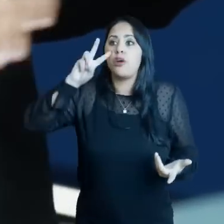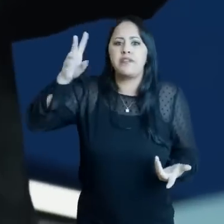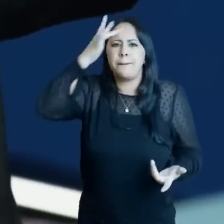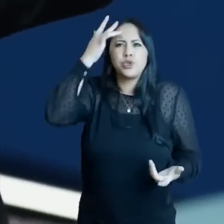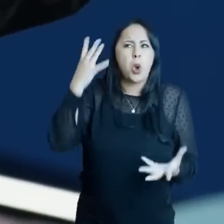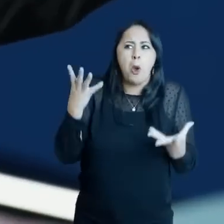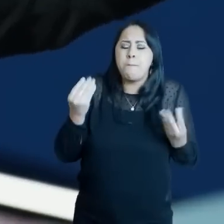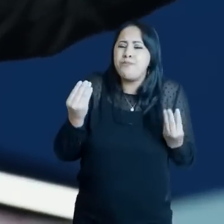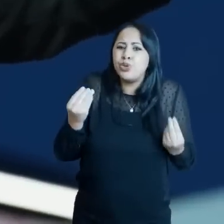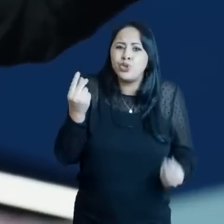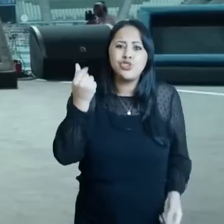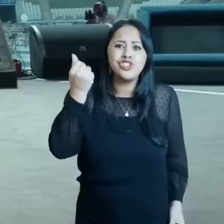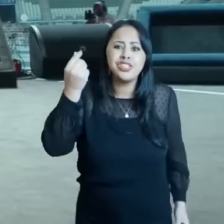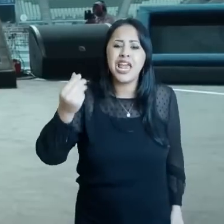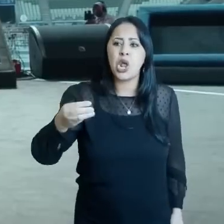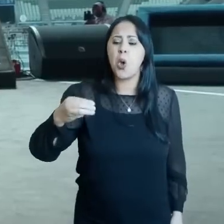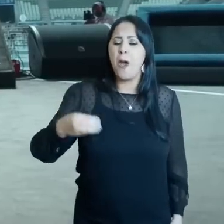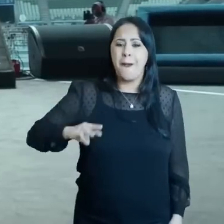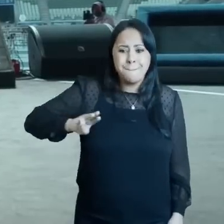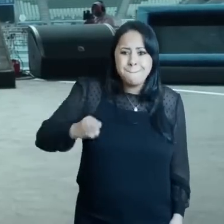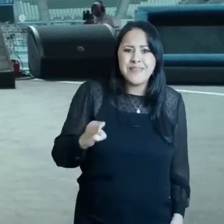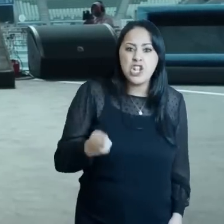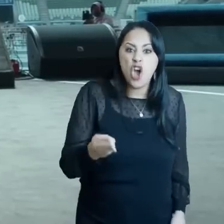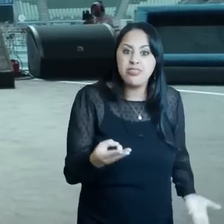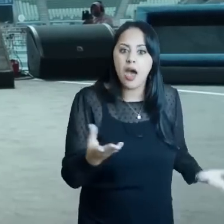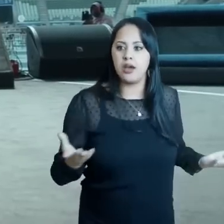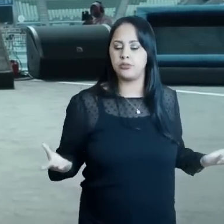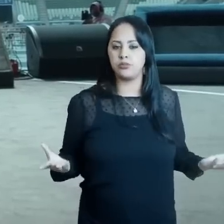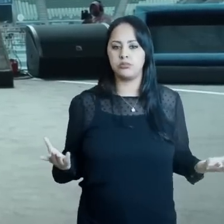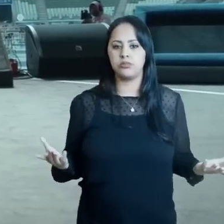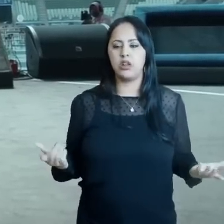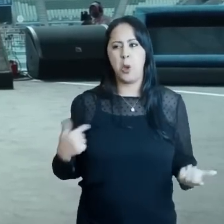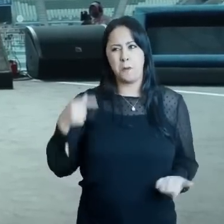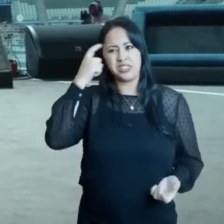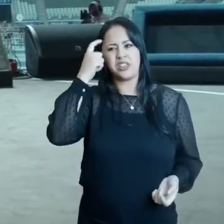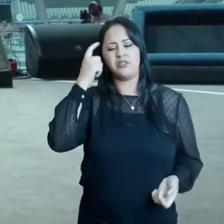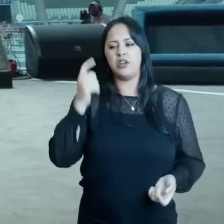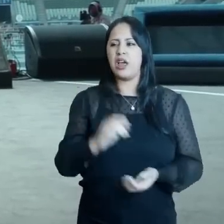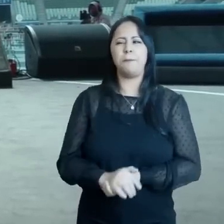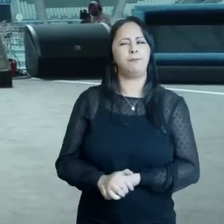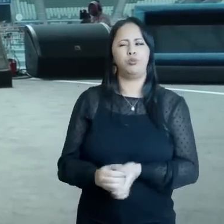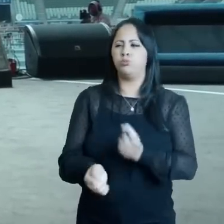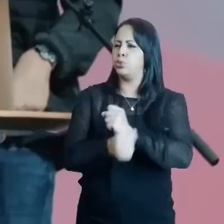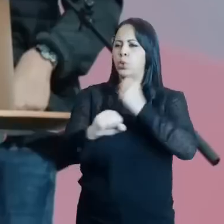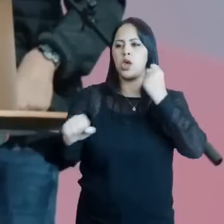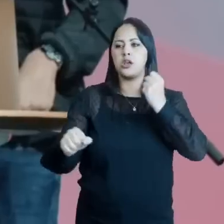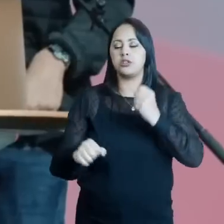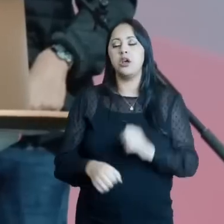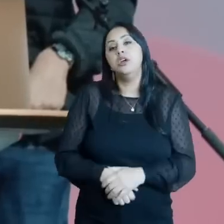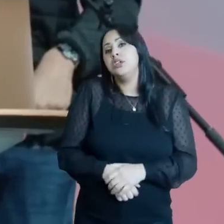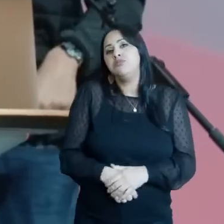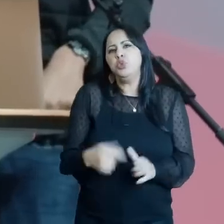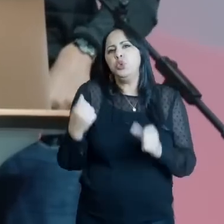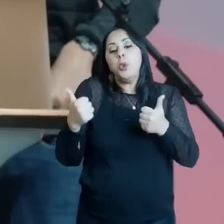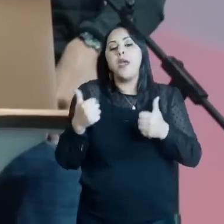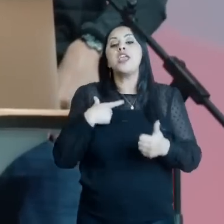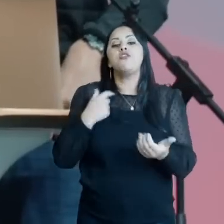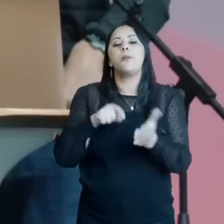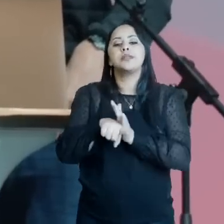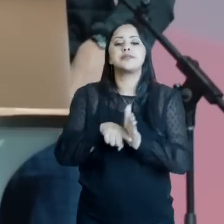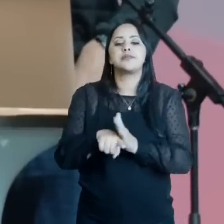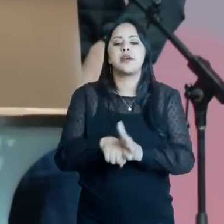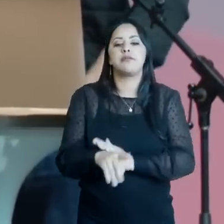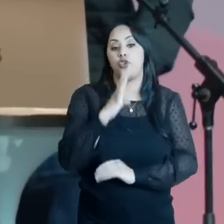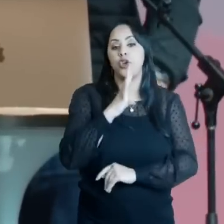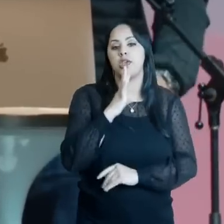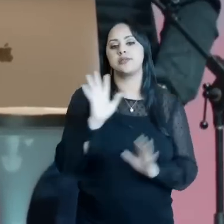multimilionários, bilionários tendo avião. Eu pensei assim, isso é um sonho muito grande. Mas deixa eu ir atrás para ver. Esse é o detalhe, você tem que ir atrás para ver. Porque se você não ir